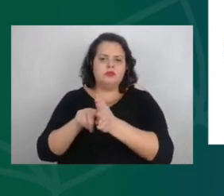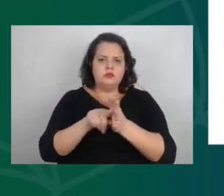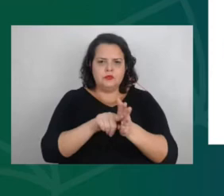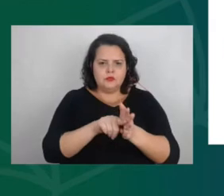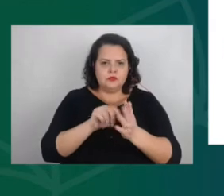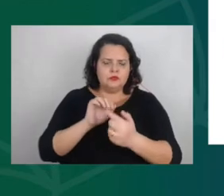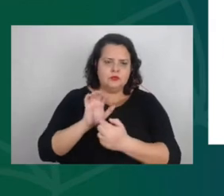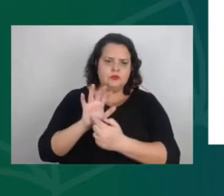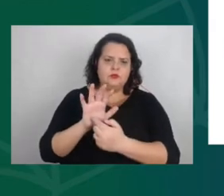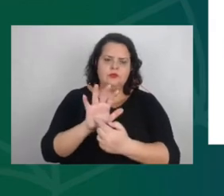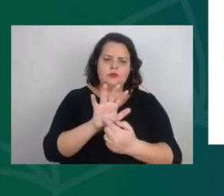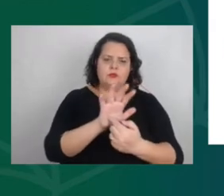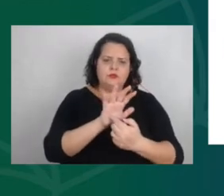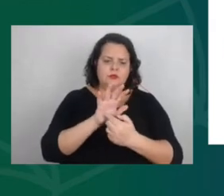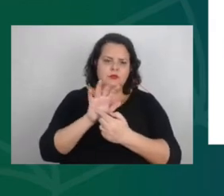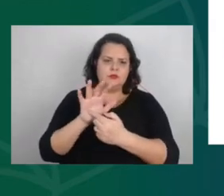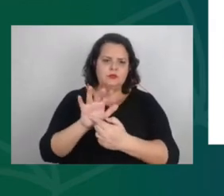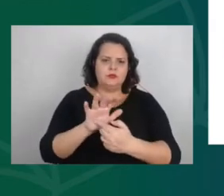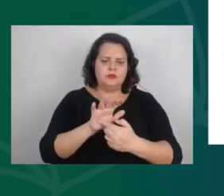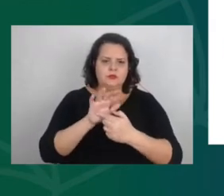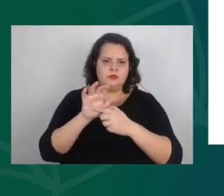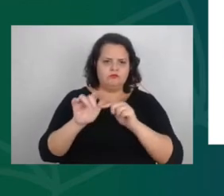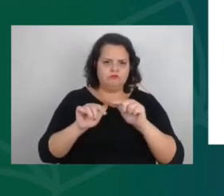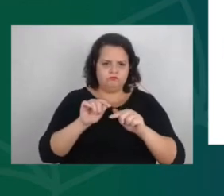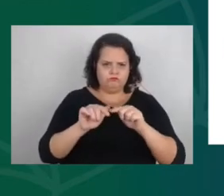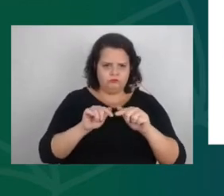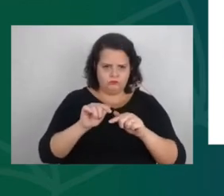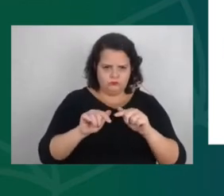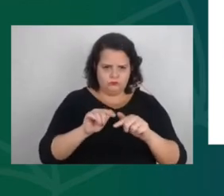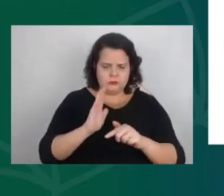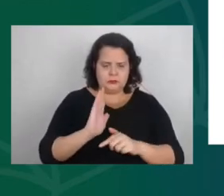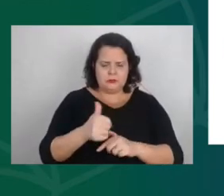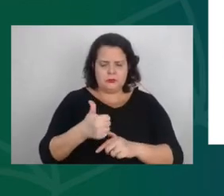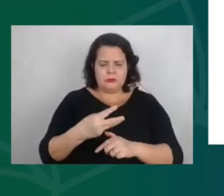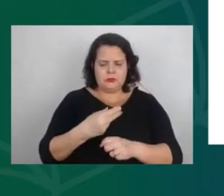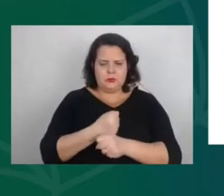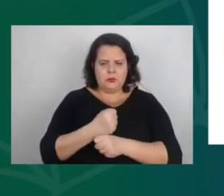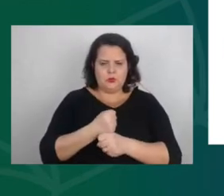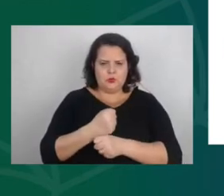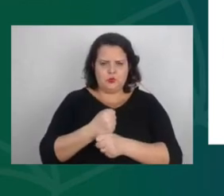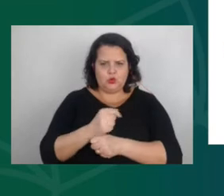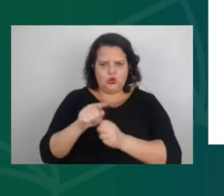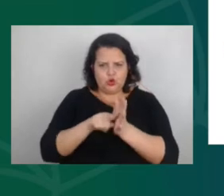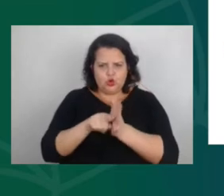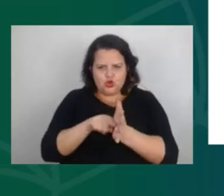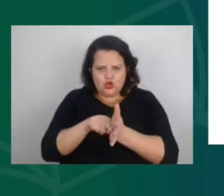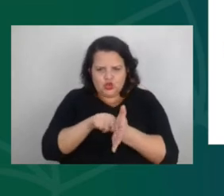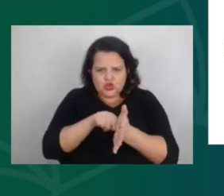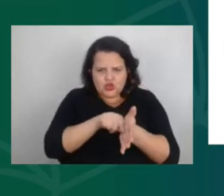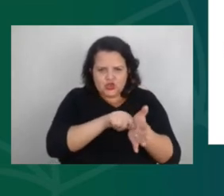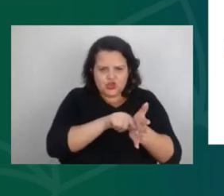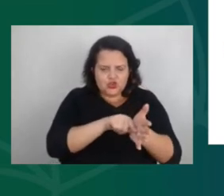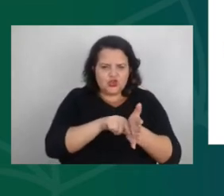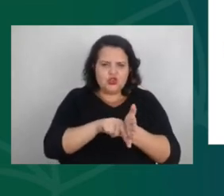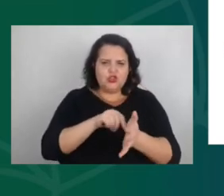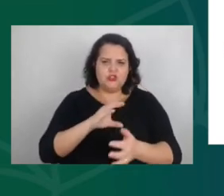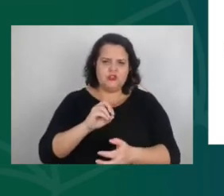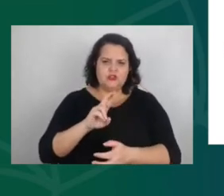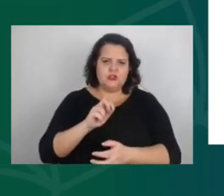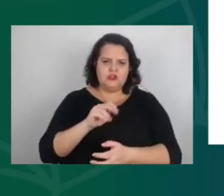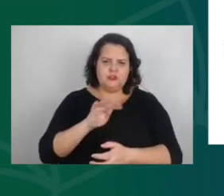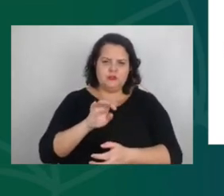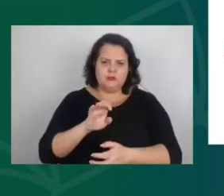realizado então, há mais de 13 anos trabalhando com esse corante, com essa contaminação das indústrias